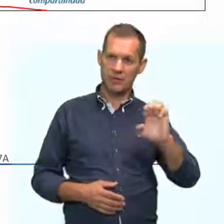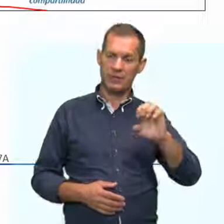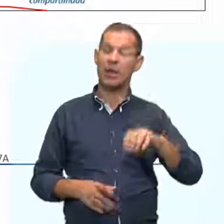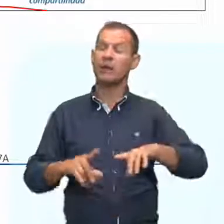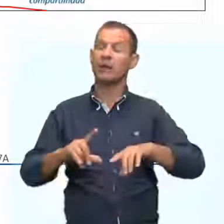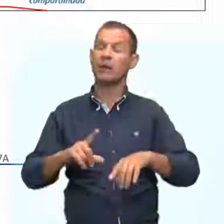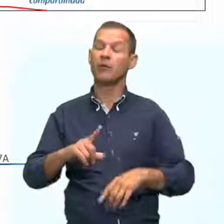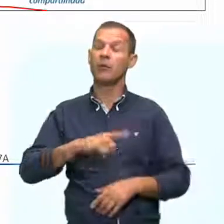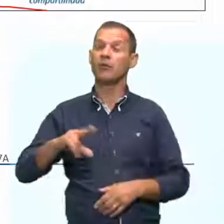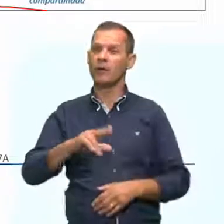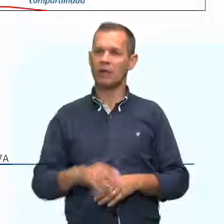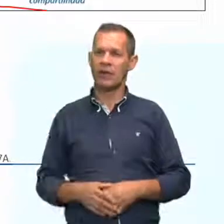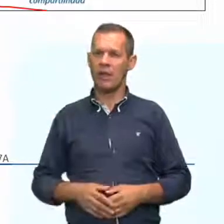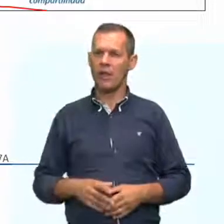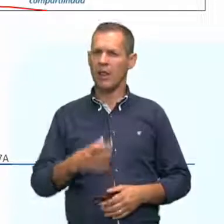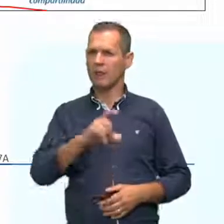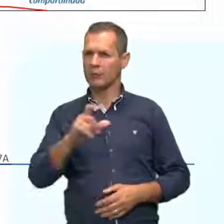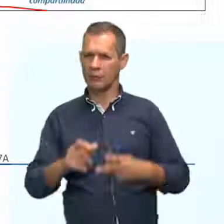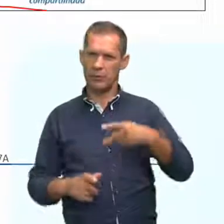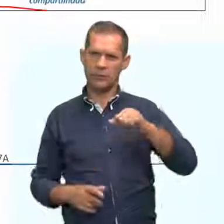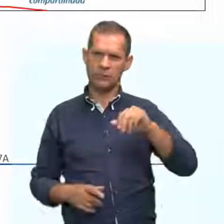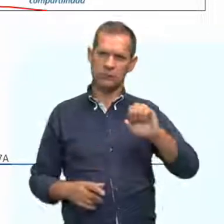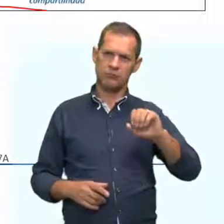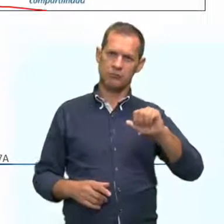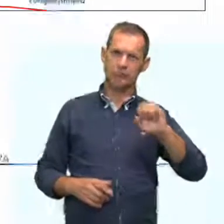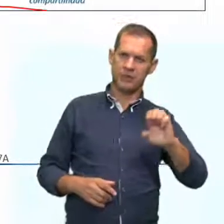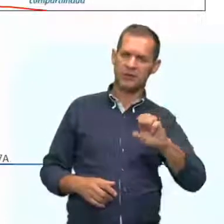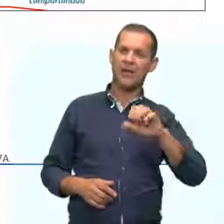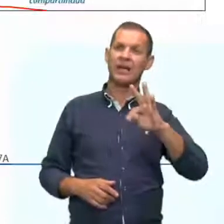digamos que ele utiliza a palavra passe telecom.